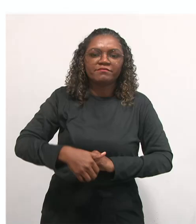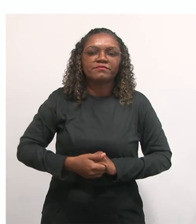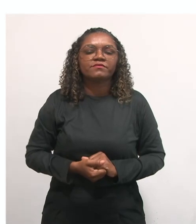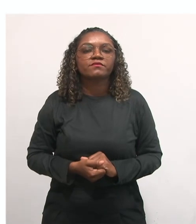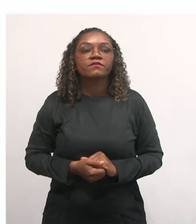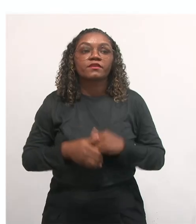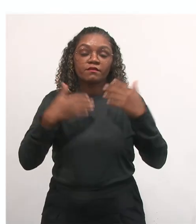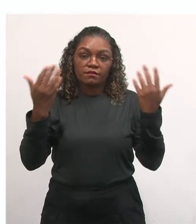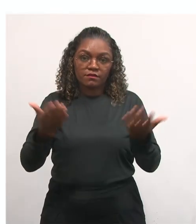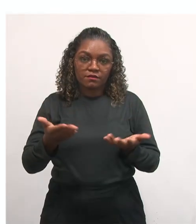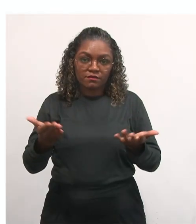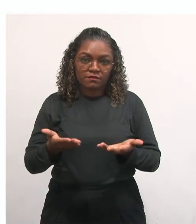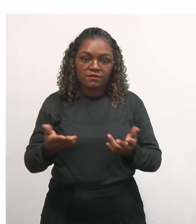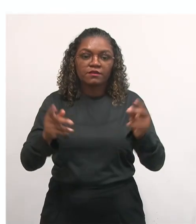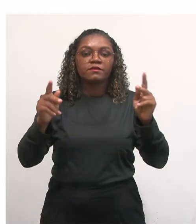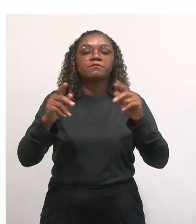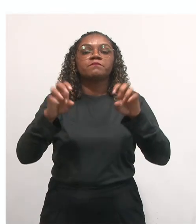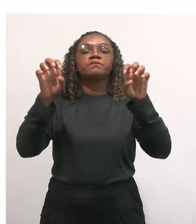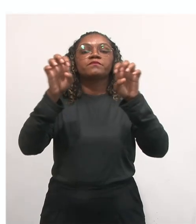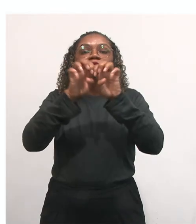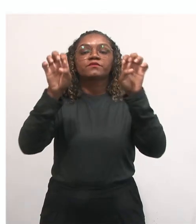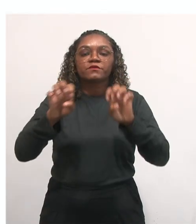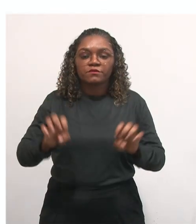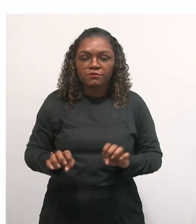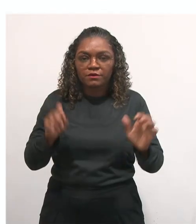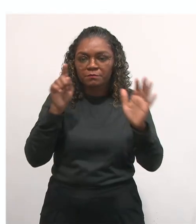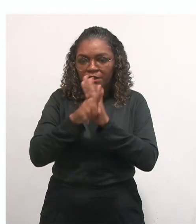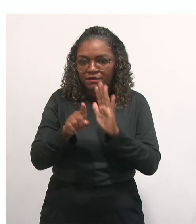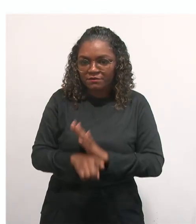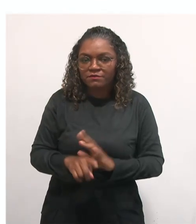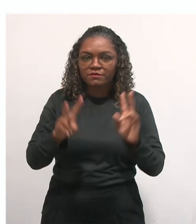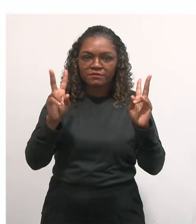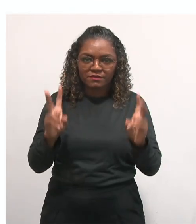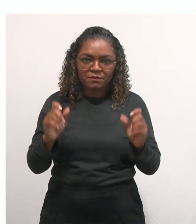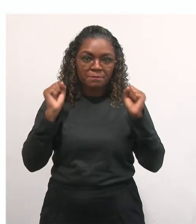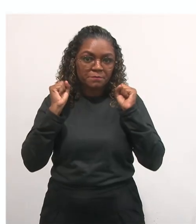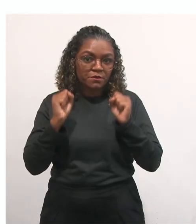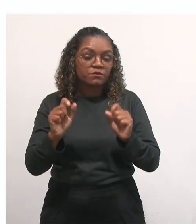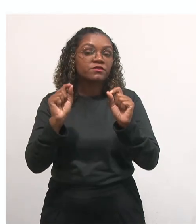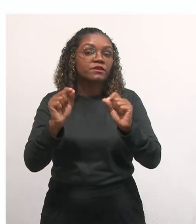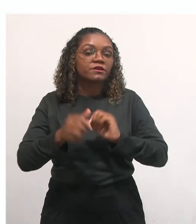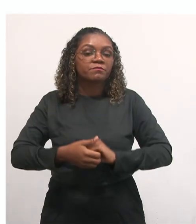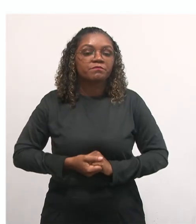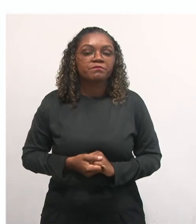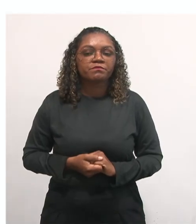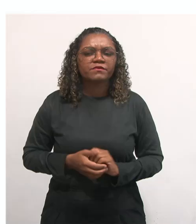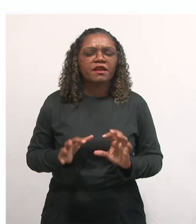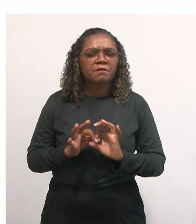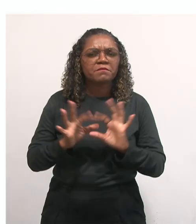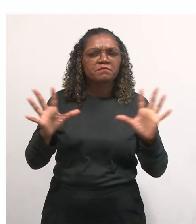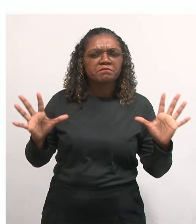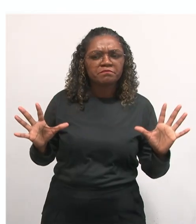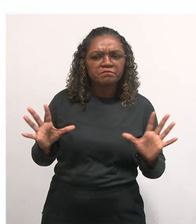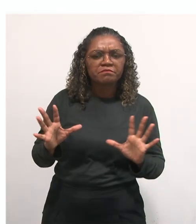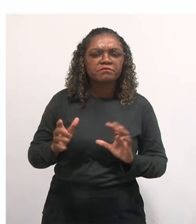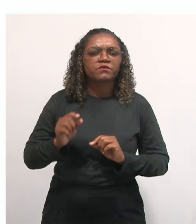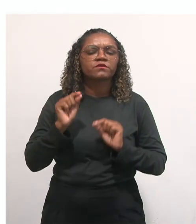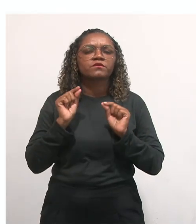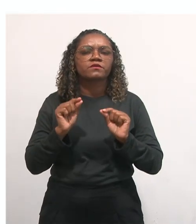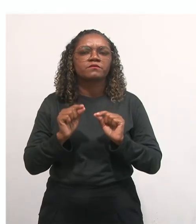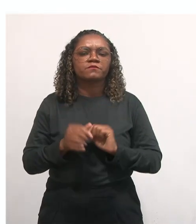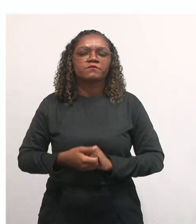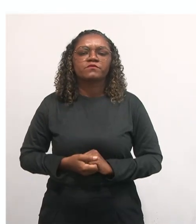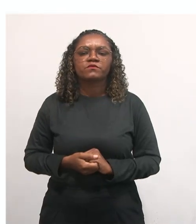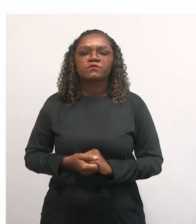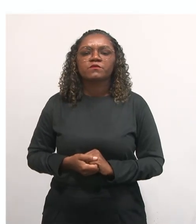E a estrutura das perguntas, elas podem ser abertas, ok? Abertas foram como essa que eu acabei de falar. O